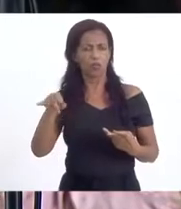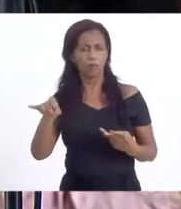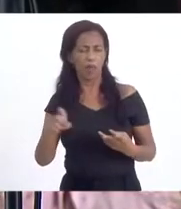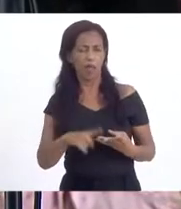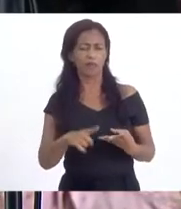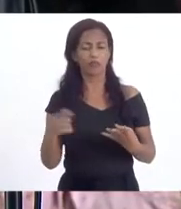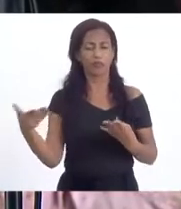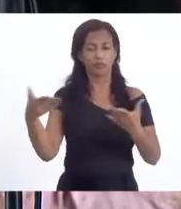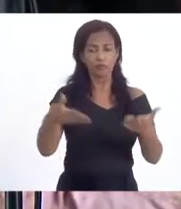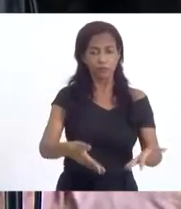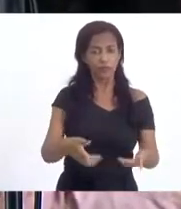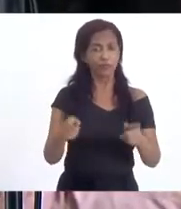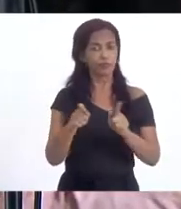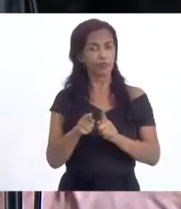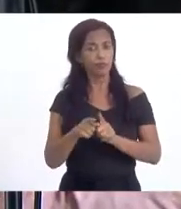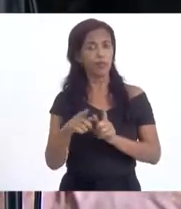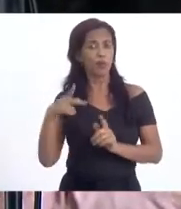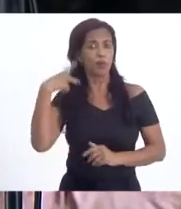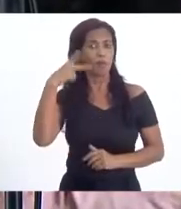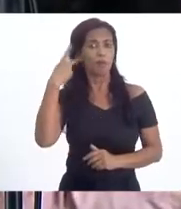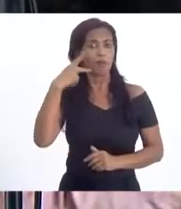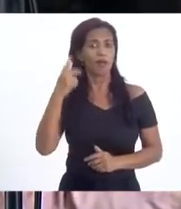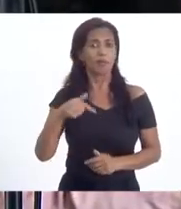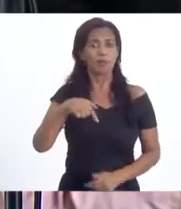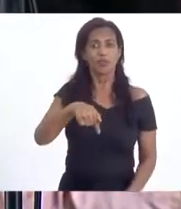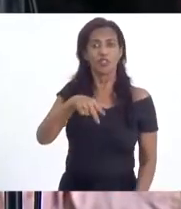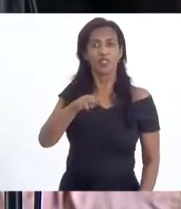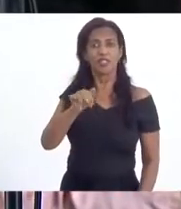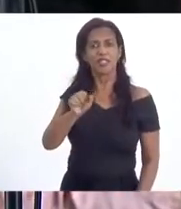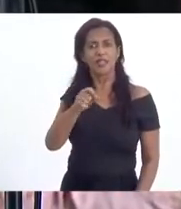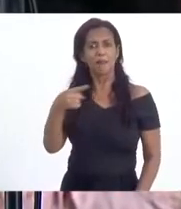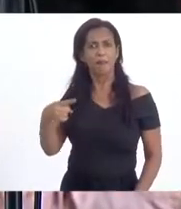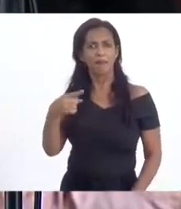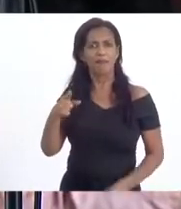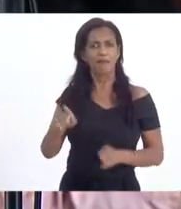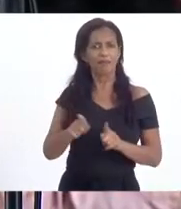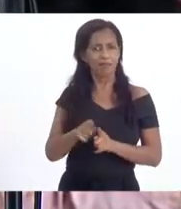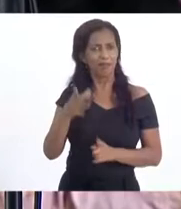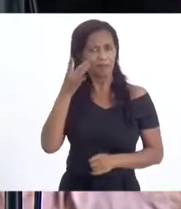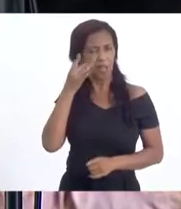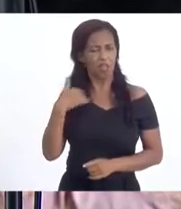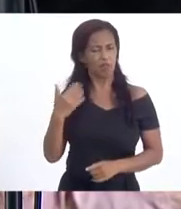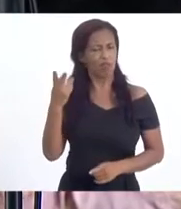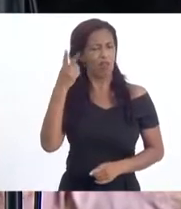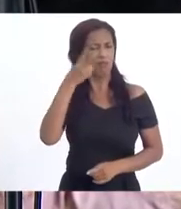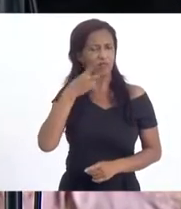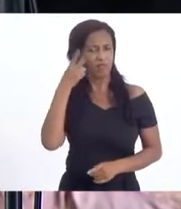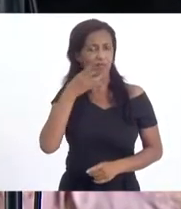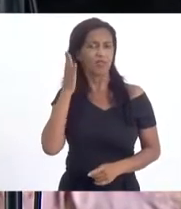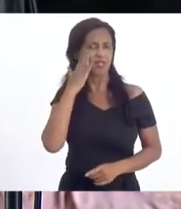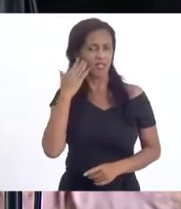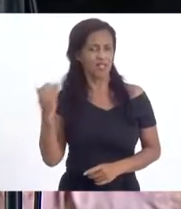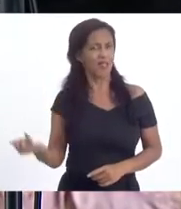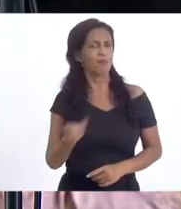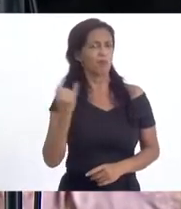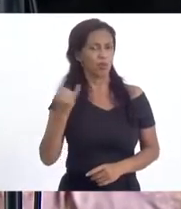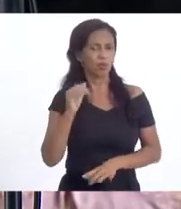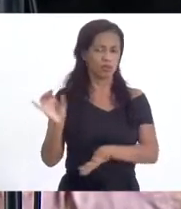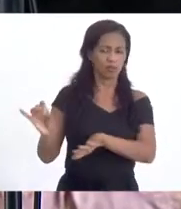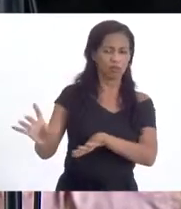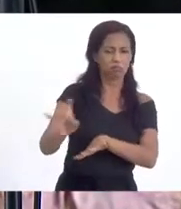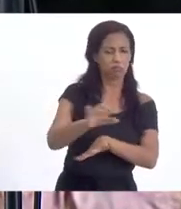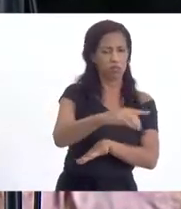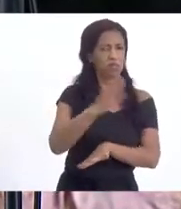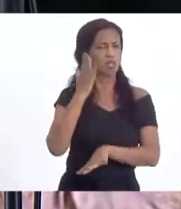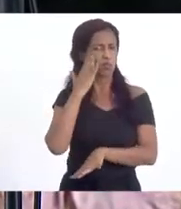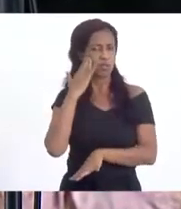aqui também com o Parlamento de Kissamã presente. Eu já fui vereador e sei a importância dos vereadores, a